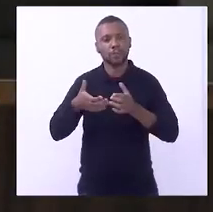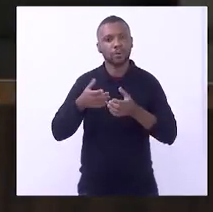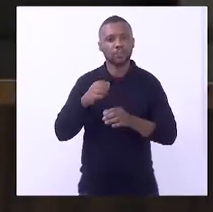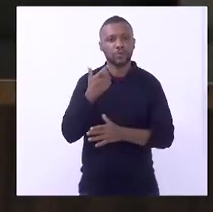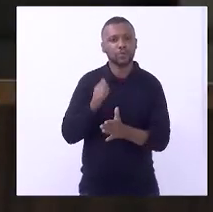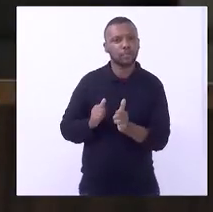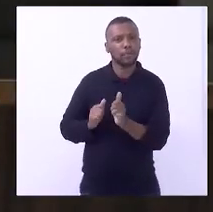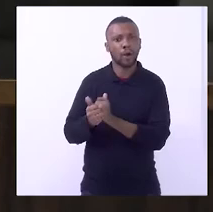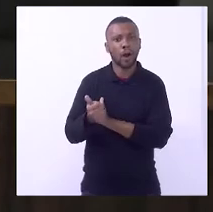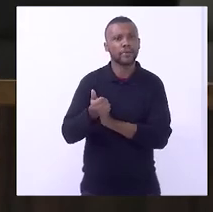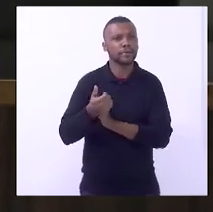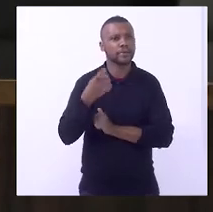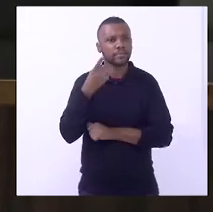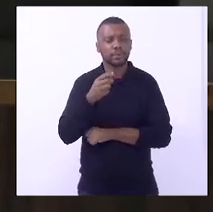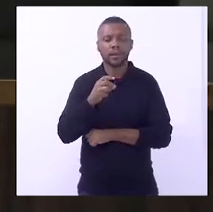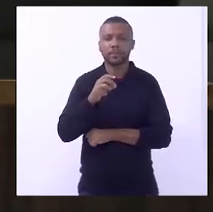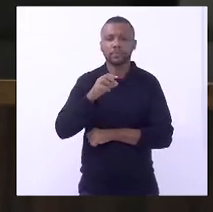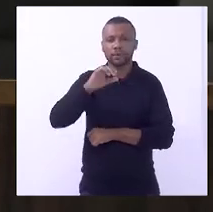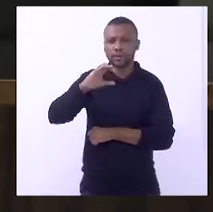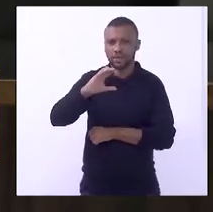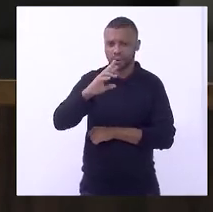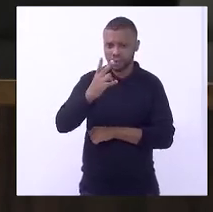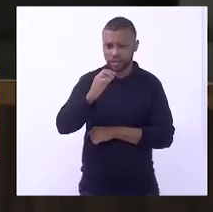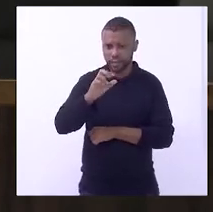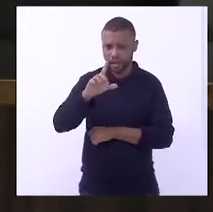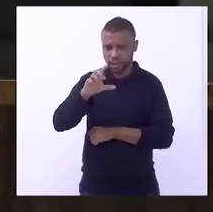José, deputado Charles Batista.